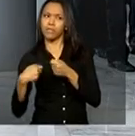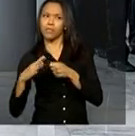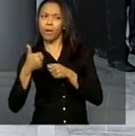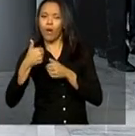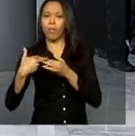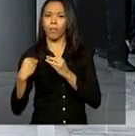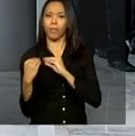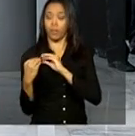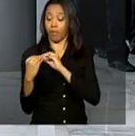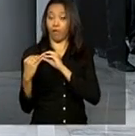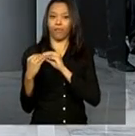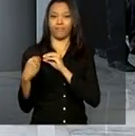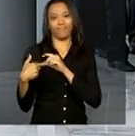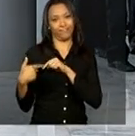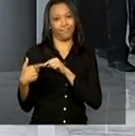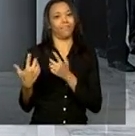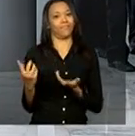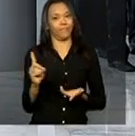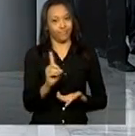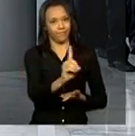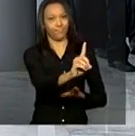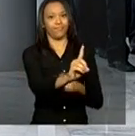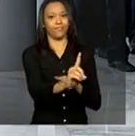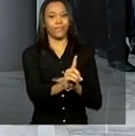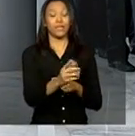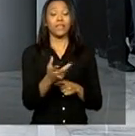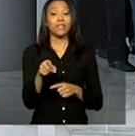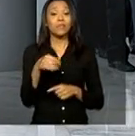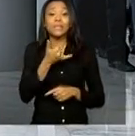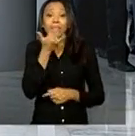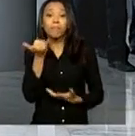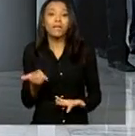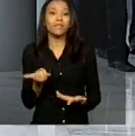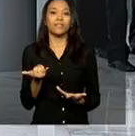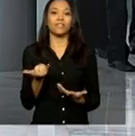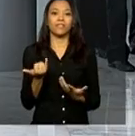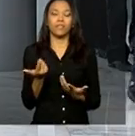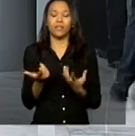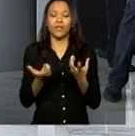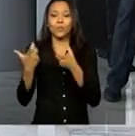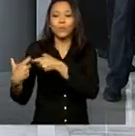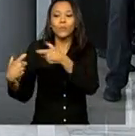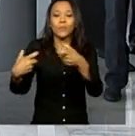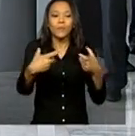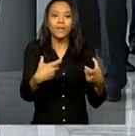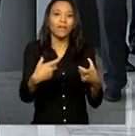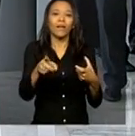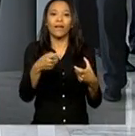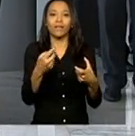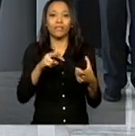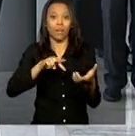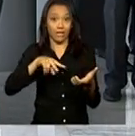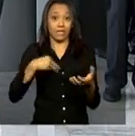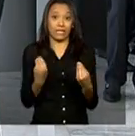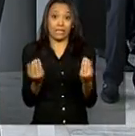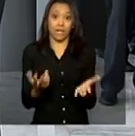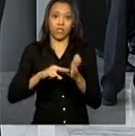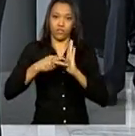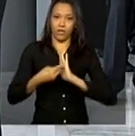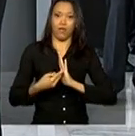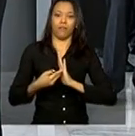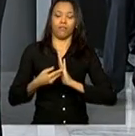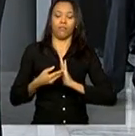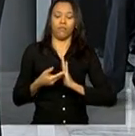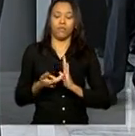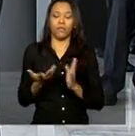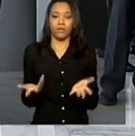melhor desenvolvidas. Isso depende muito dos espaços que os atores vão dando nesse processo, né?